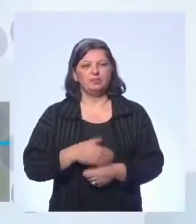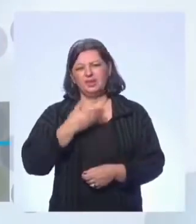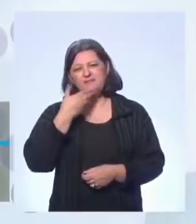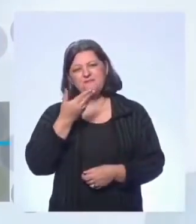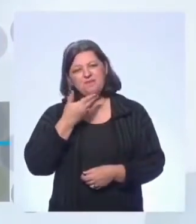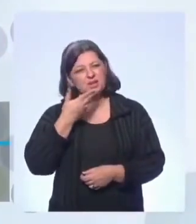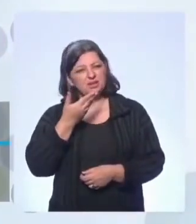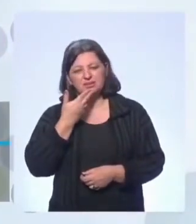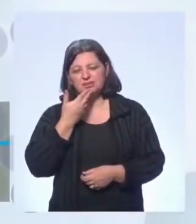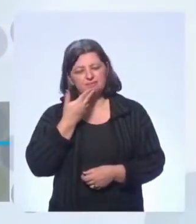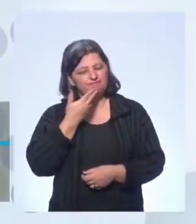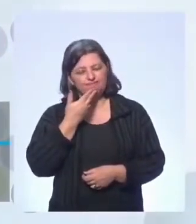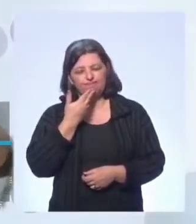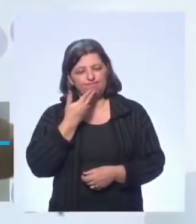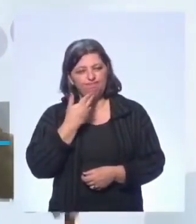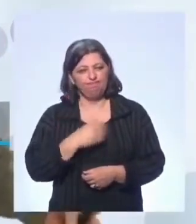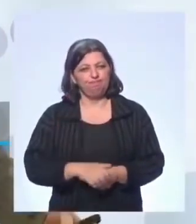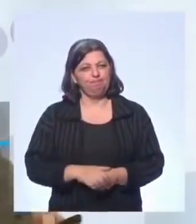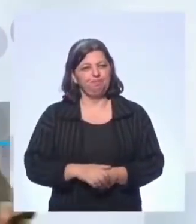fácil